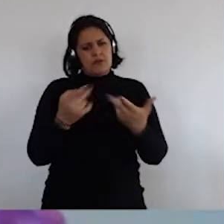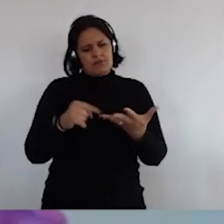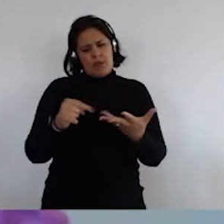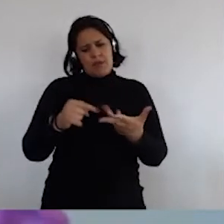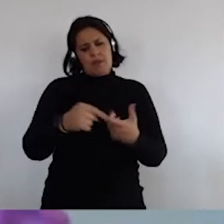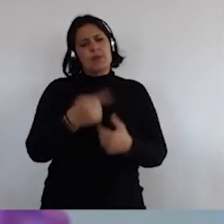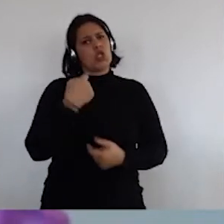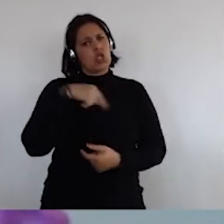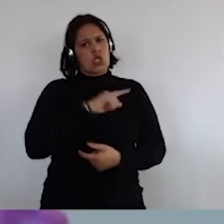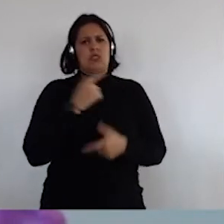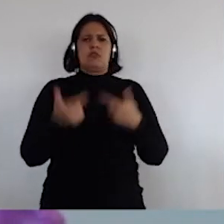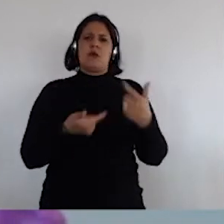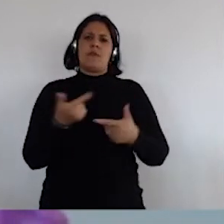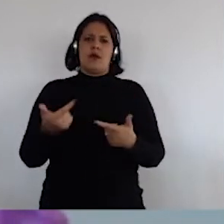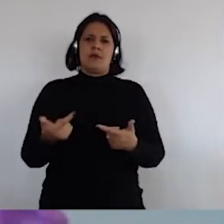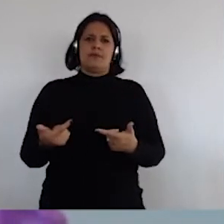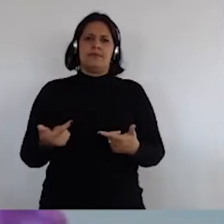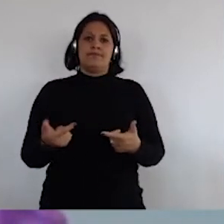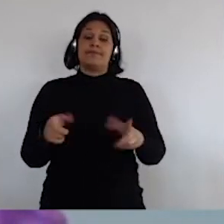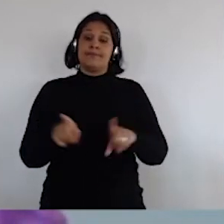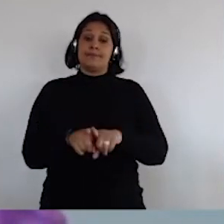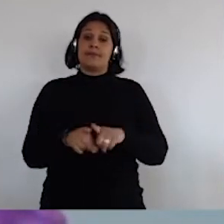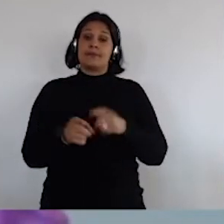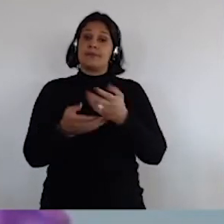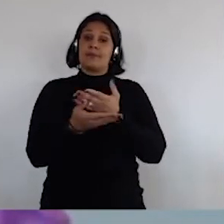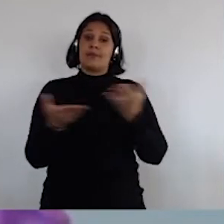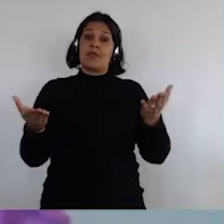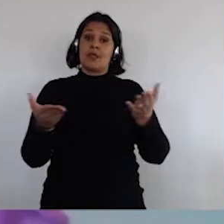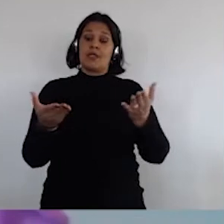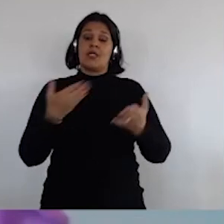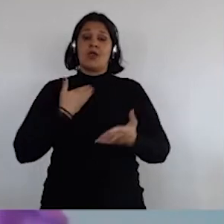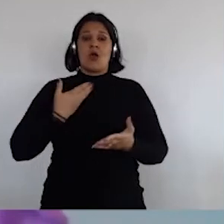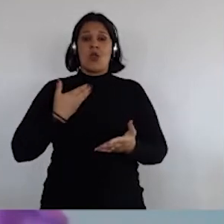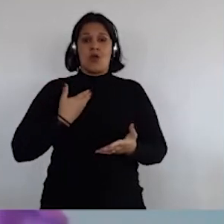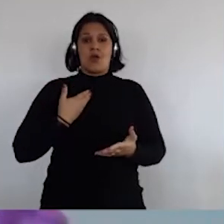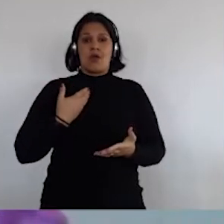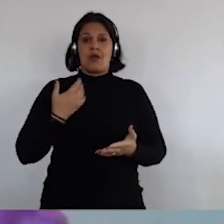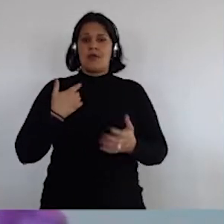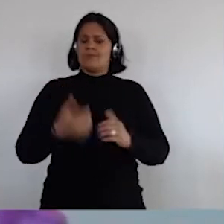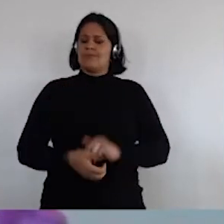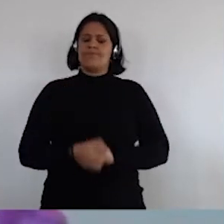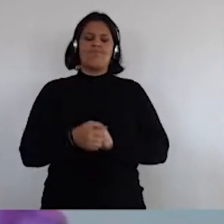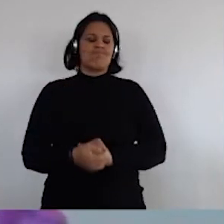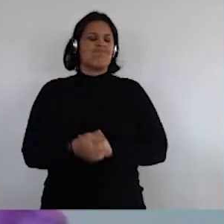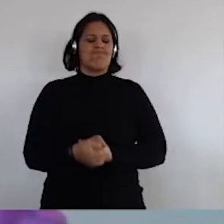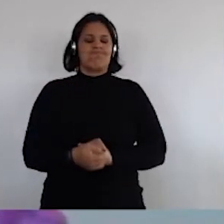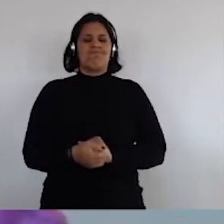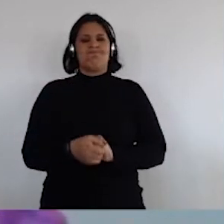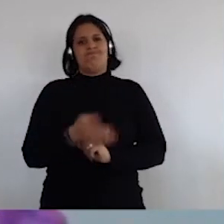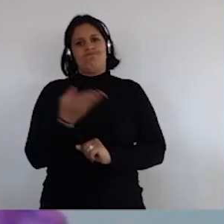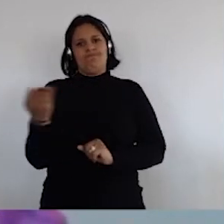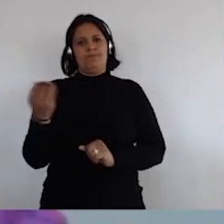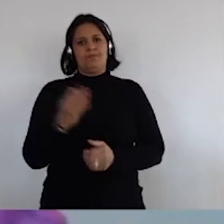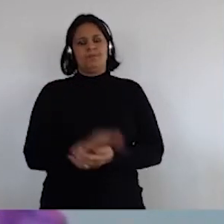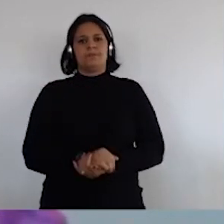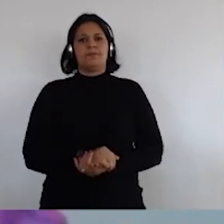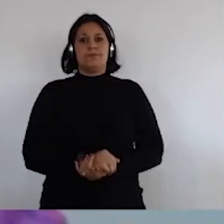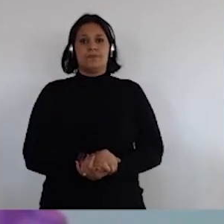advocacia. Nobres colegas advogados, meus cordiais cumprimentos.